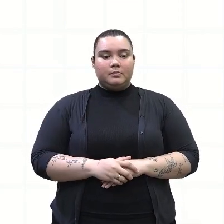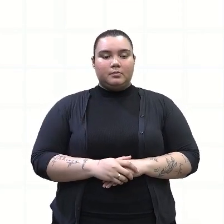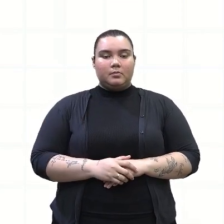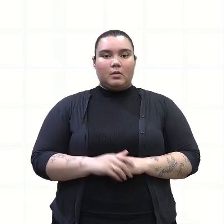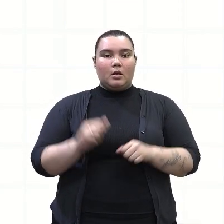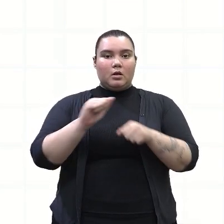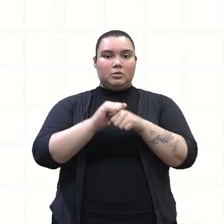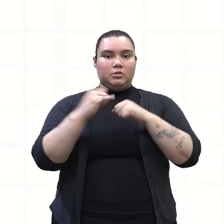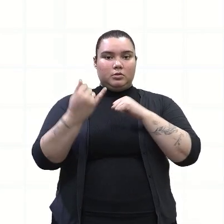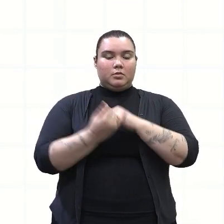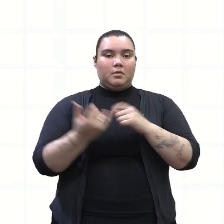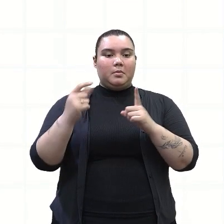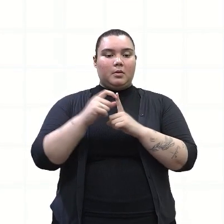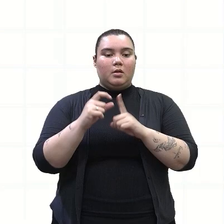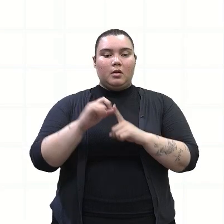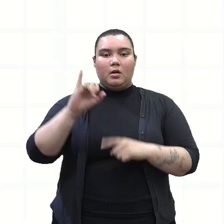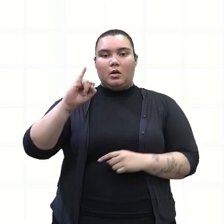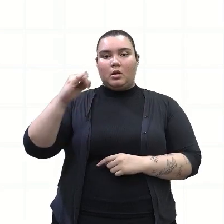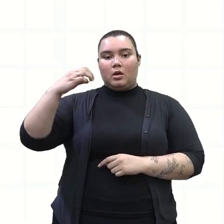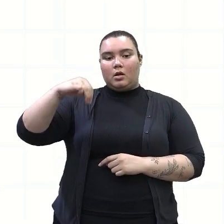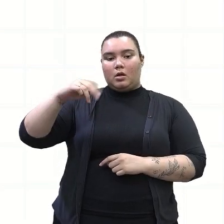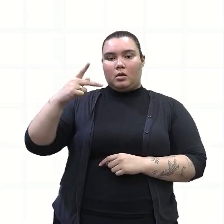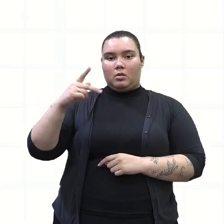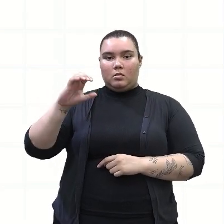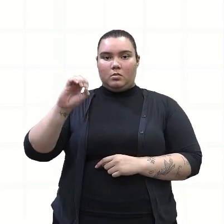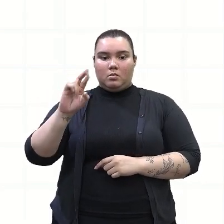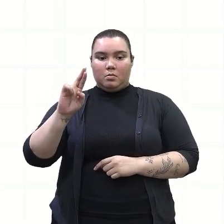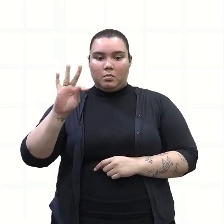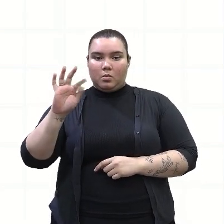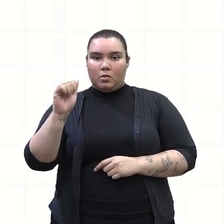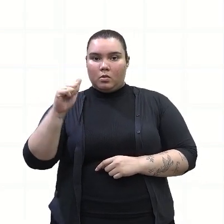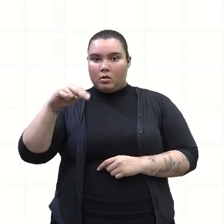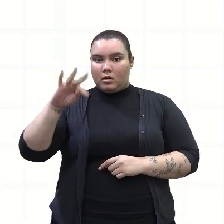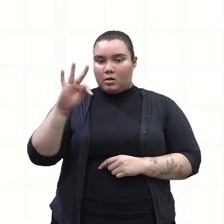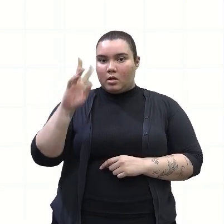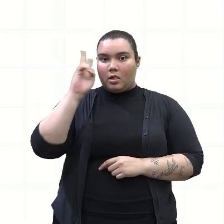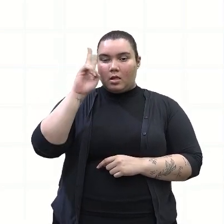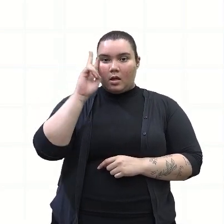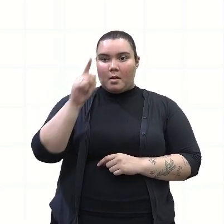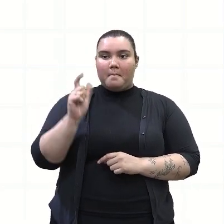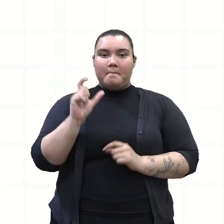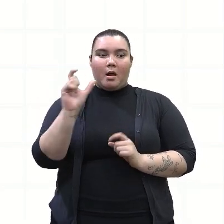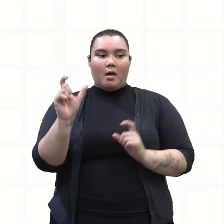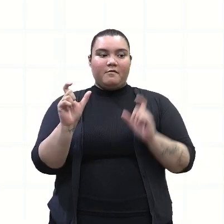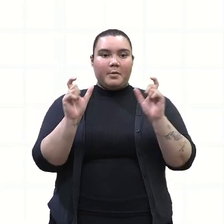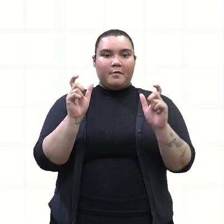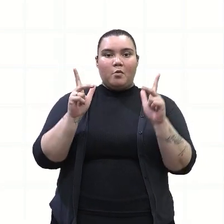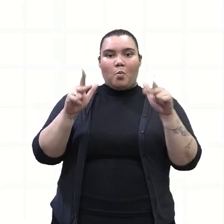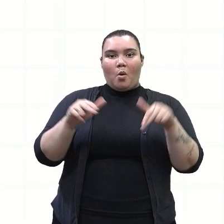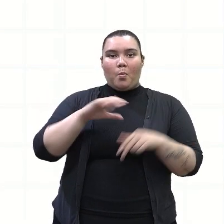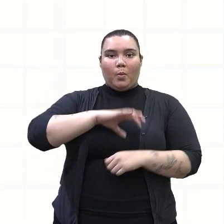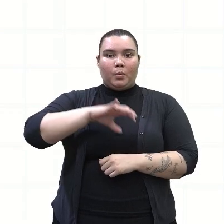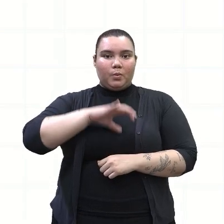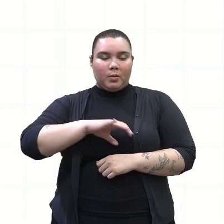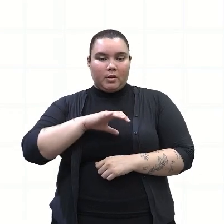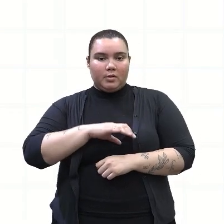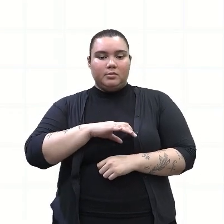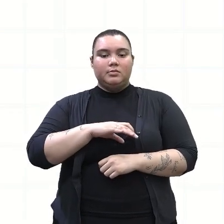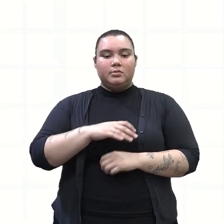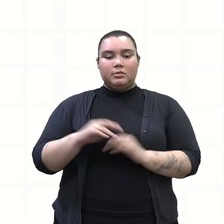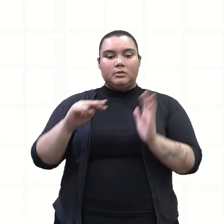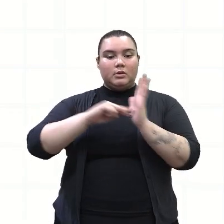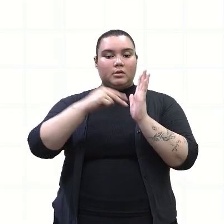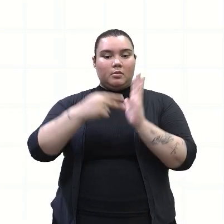Adjetivo important. Olha, a cognato, hein? Bem parecido com a nossa palavra em português, ó. Ele